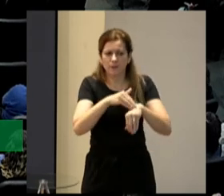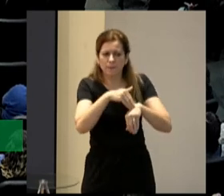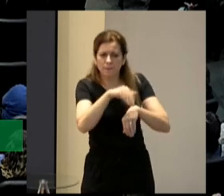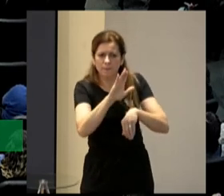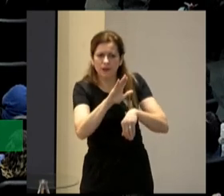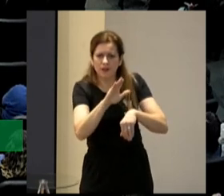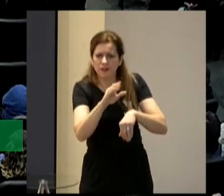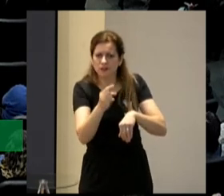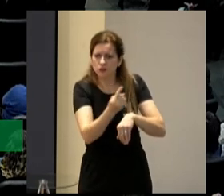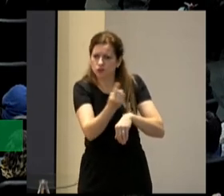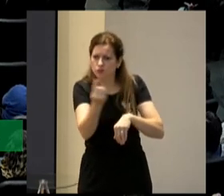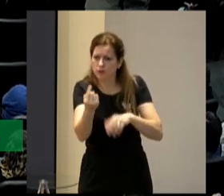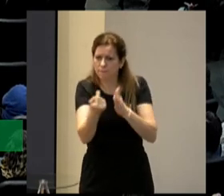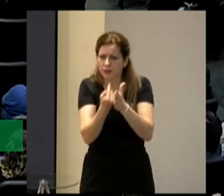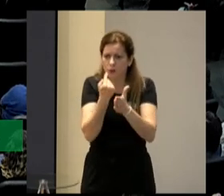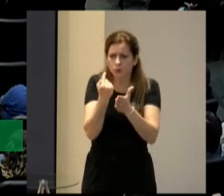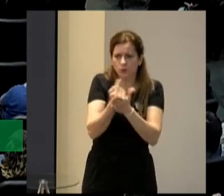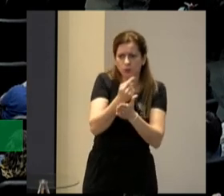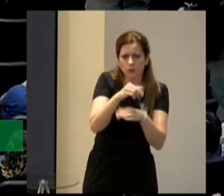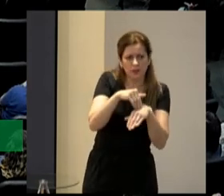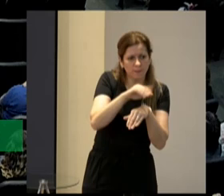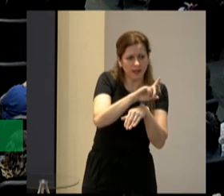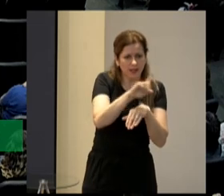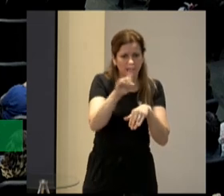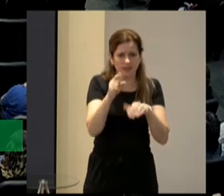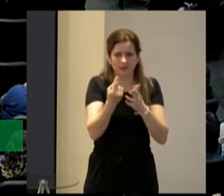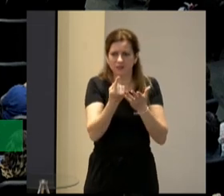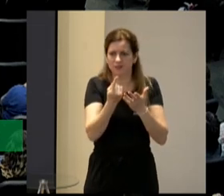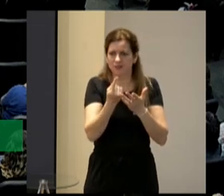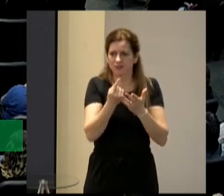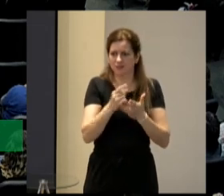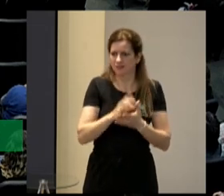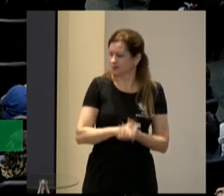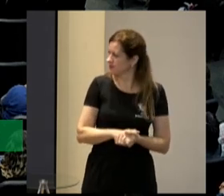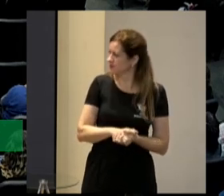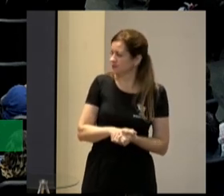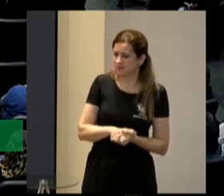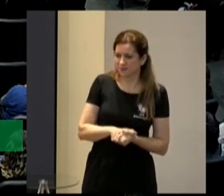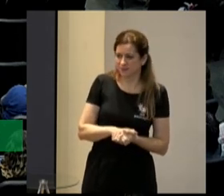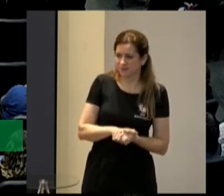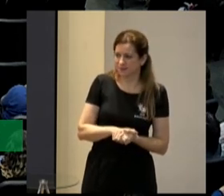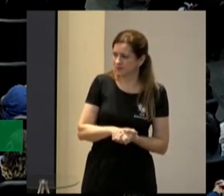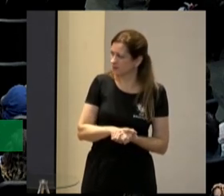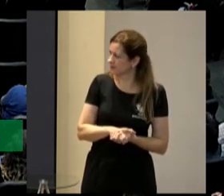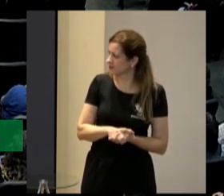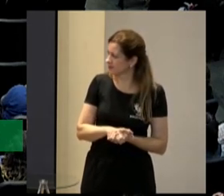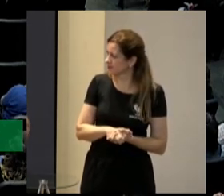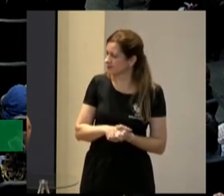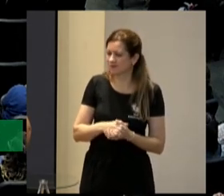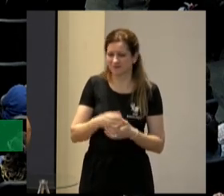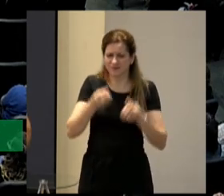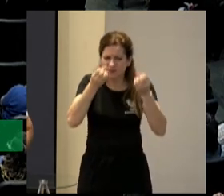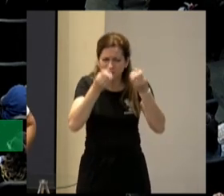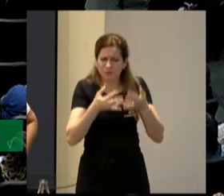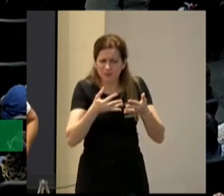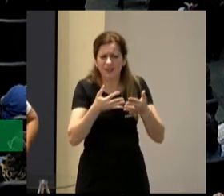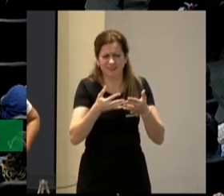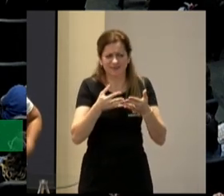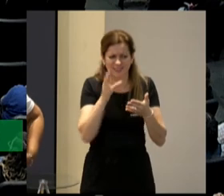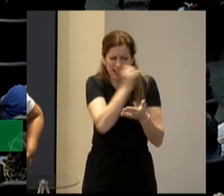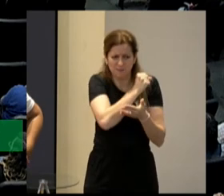Mais uma pergunta, a gente consegue rapidinho, se tiver alguém. Eu vou falar bem rapidinho. Então, tá bom.